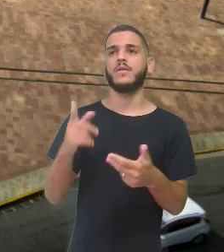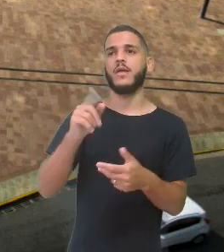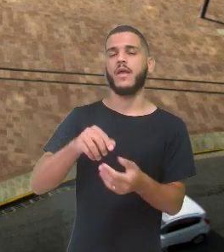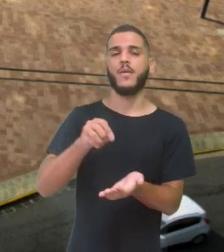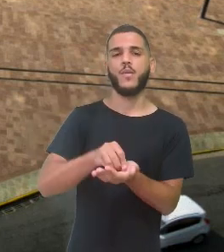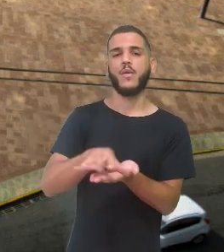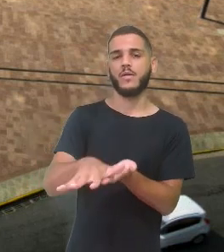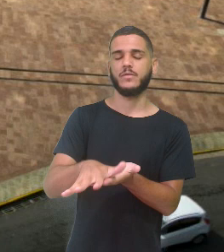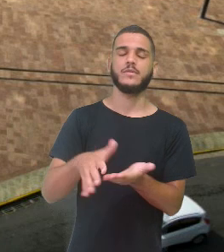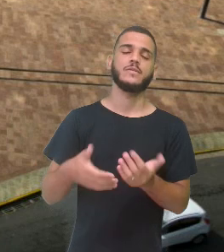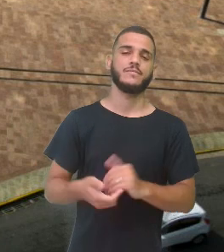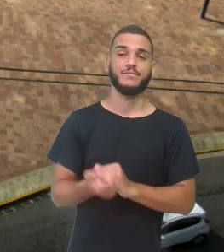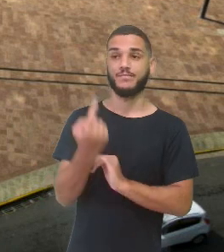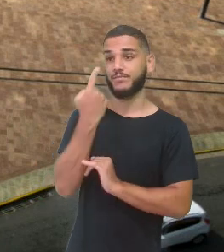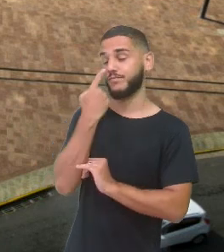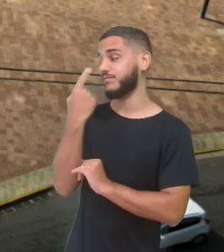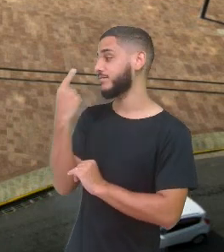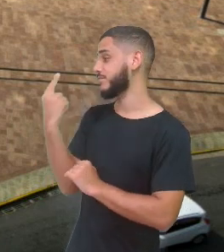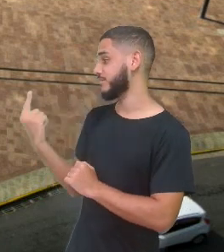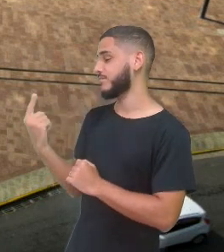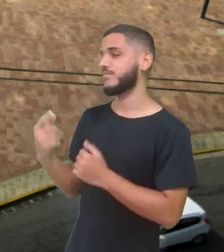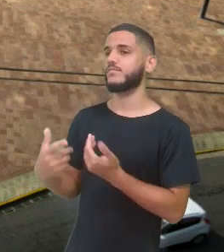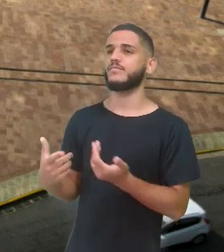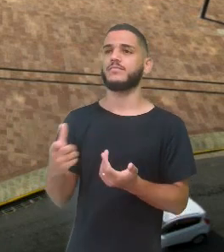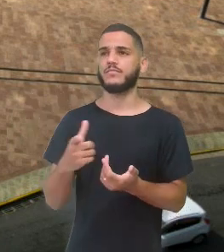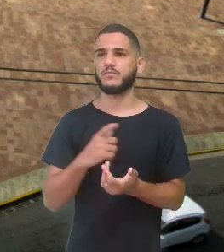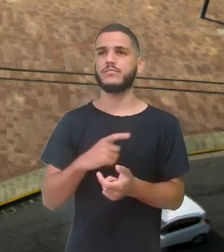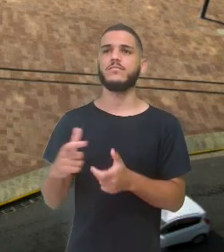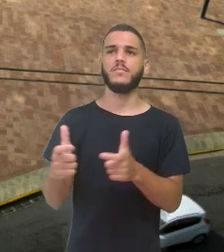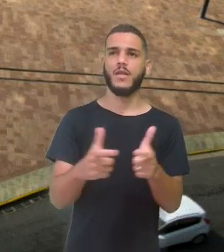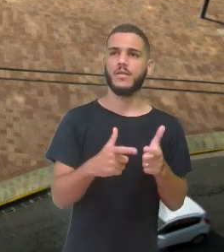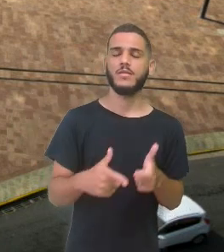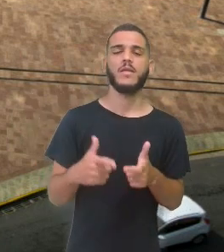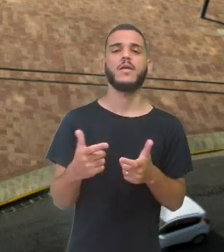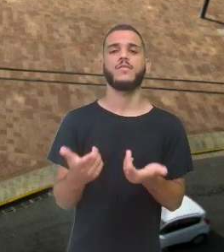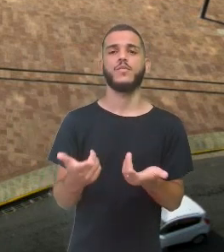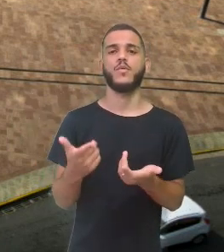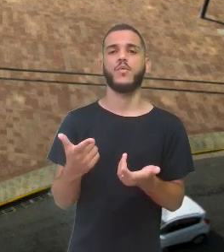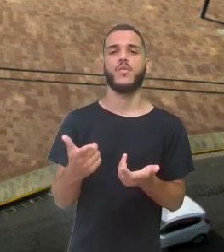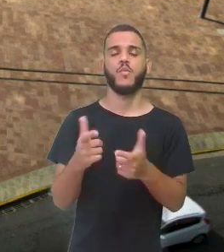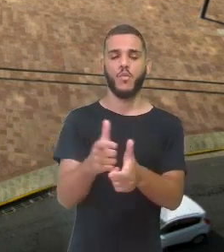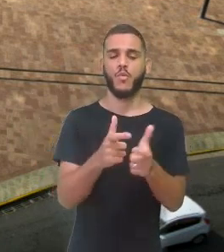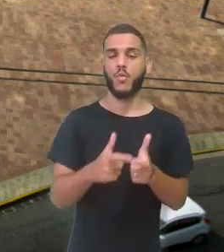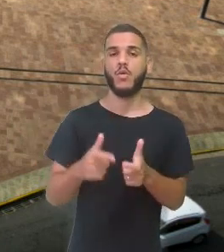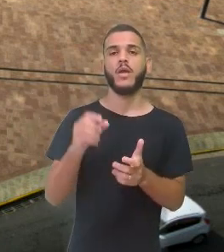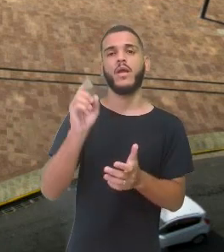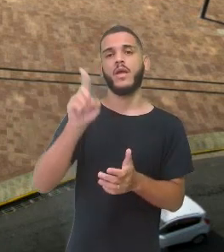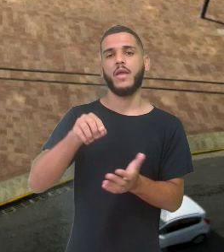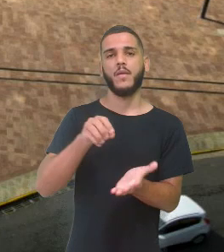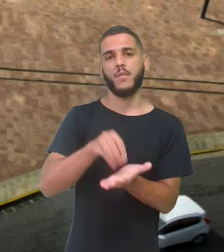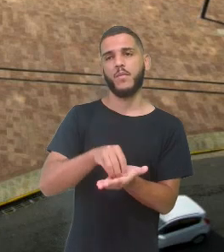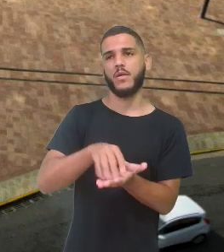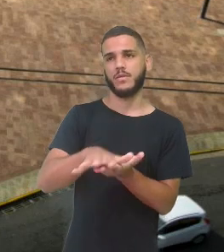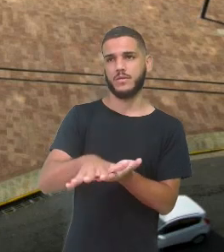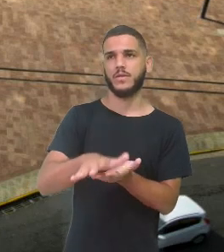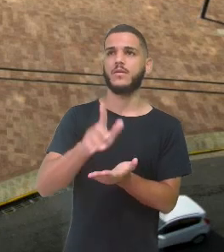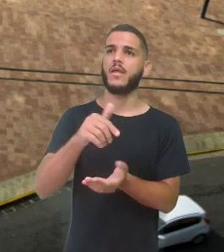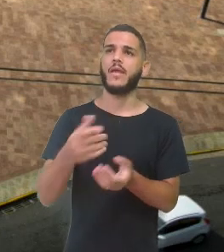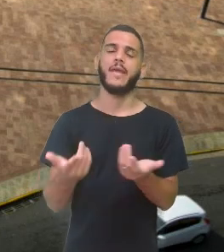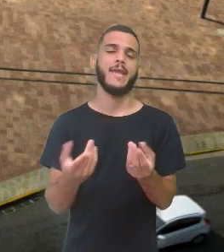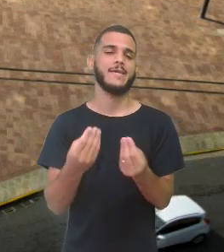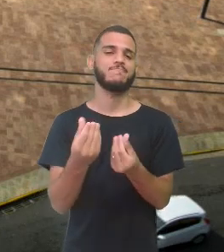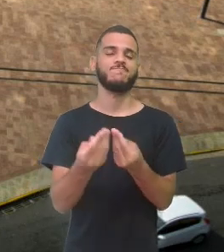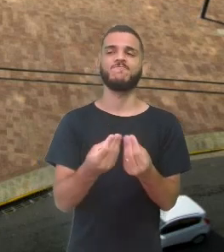Marco Zero, gente. Na maioria das cidades existe, né, esse tipo de monumento aí chamado Marco Zero. Posso dizer assim, monumento, é como